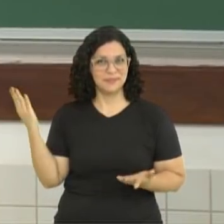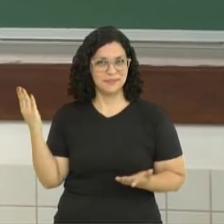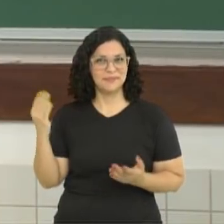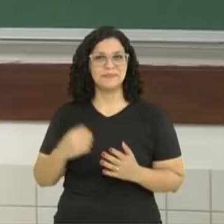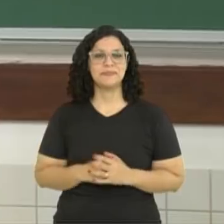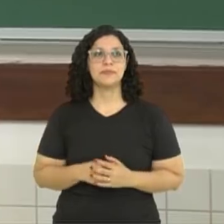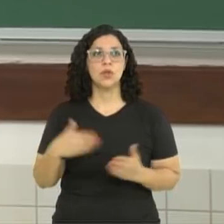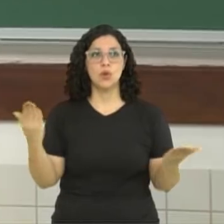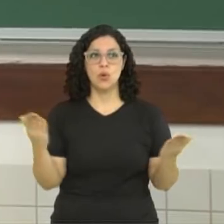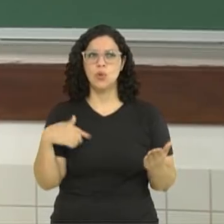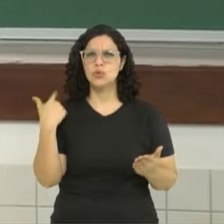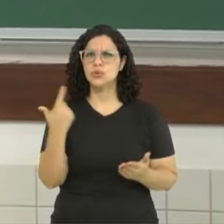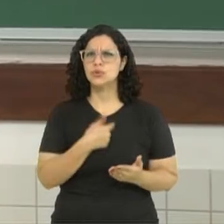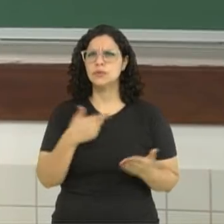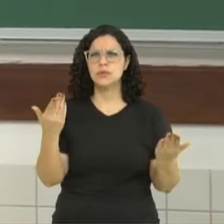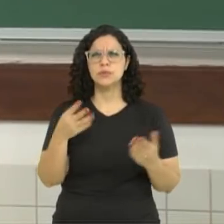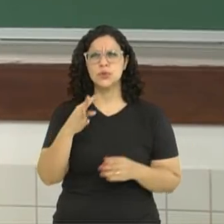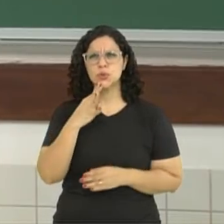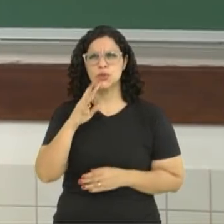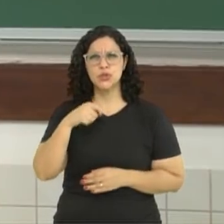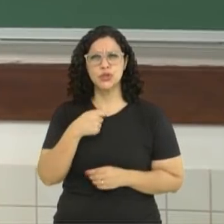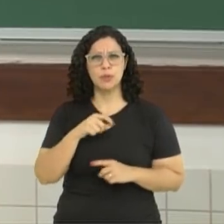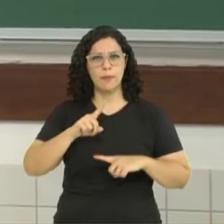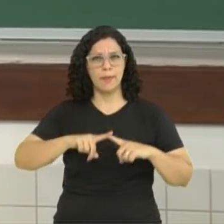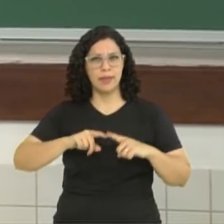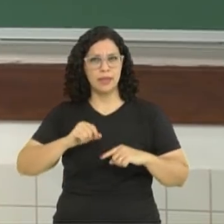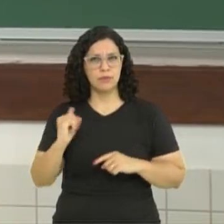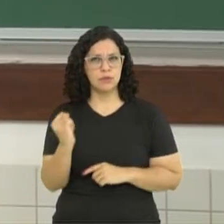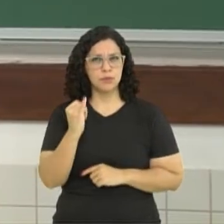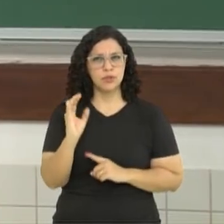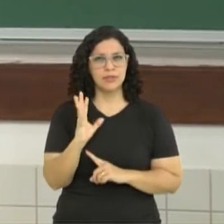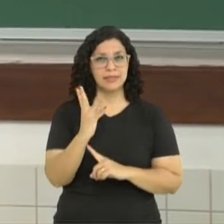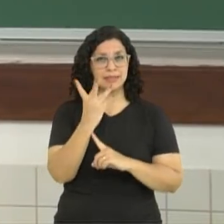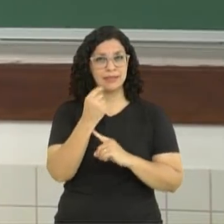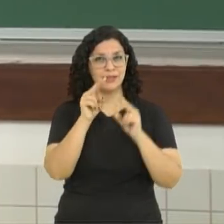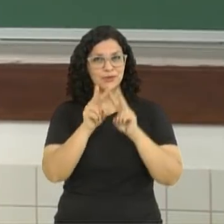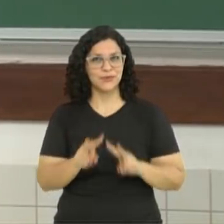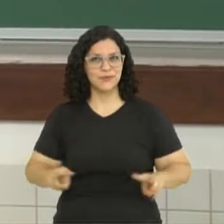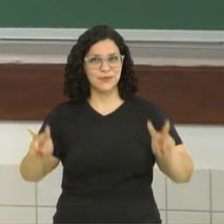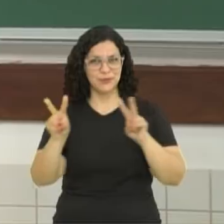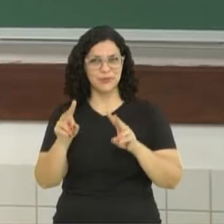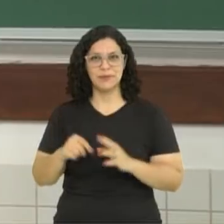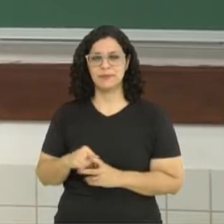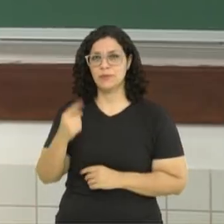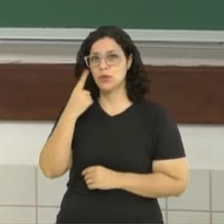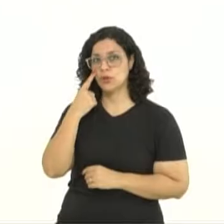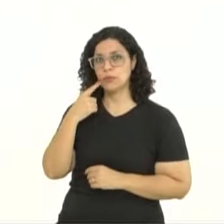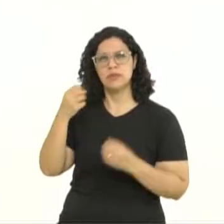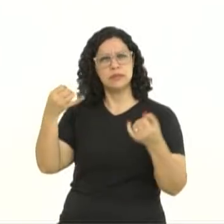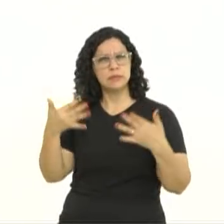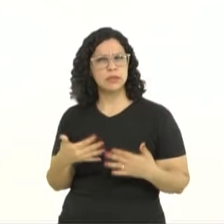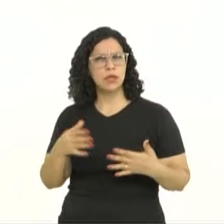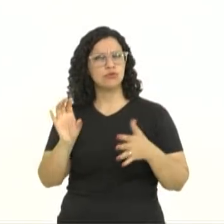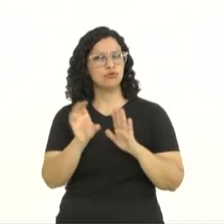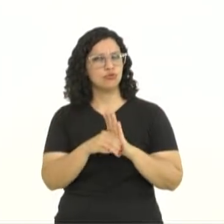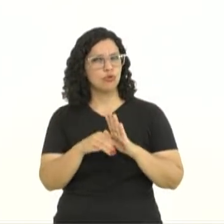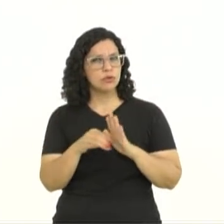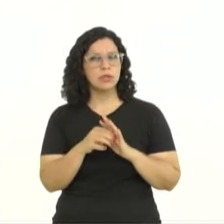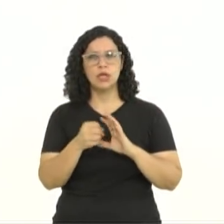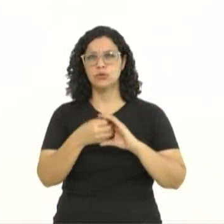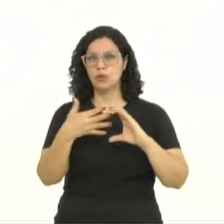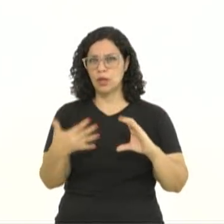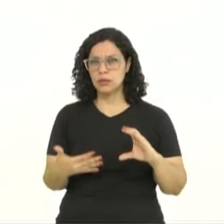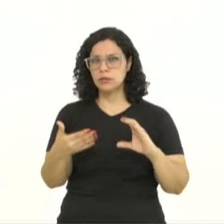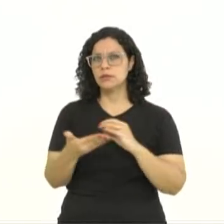Gente, hoje a gente vai conhecer alguns elementos importantes das artes visuais. Nós vamos definir as artes visuais, mostrando seus